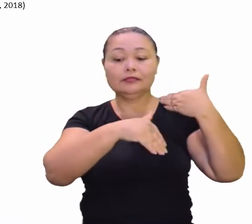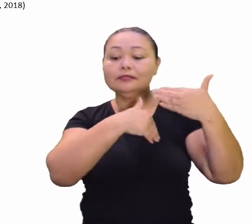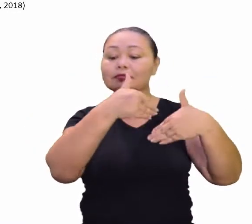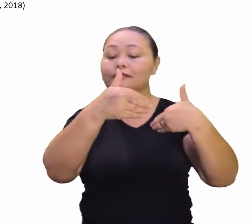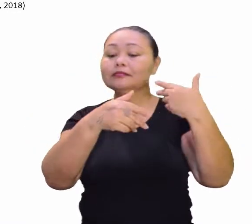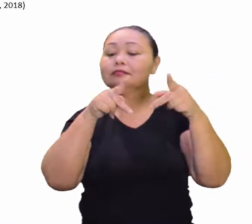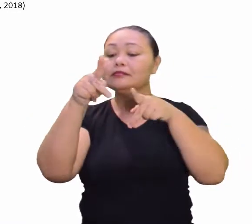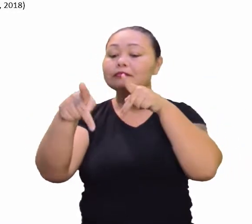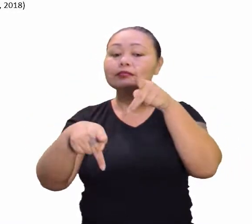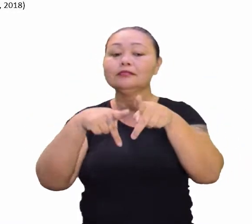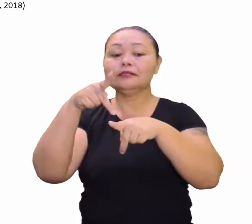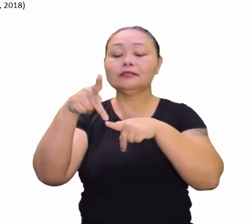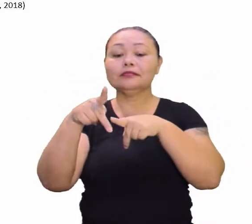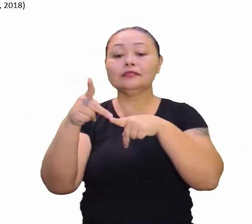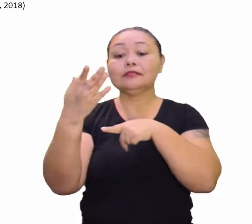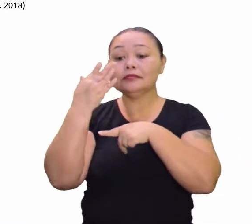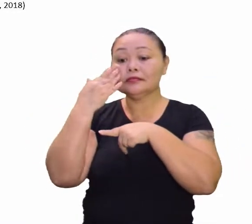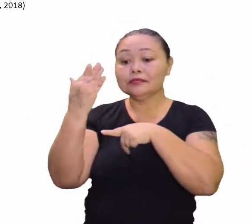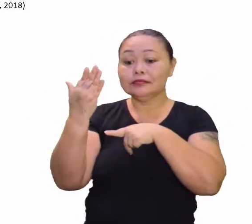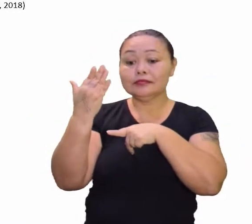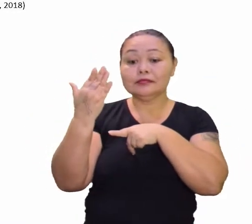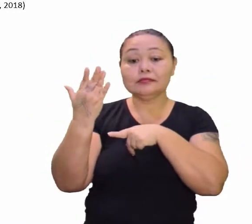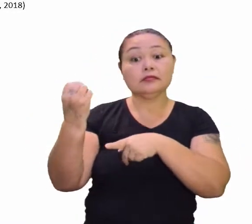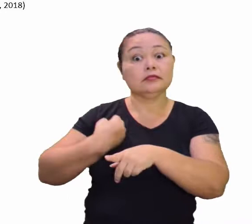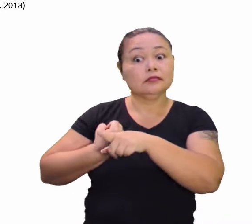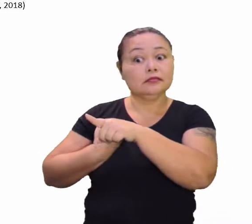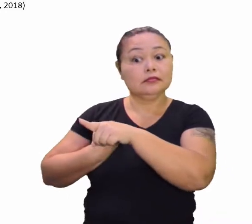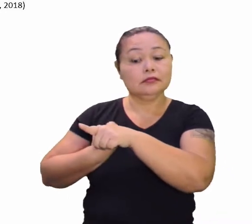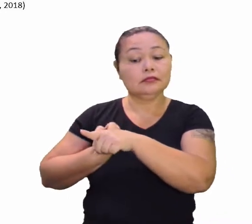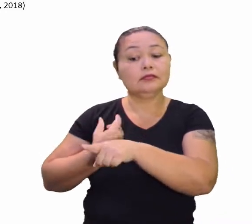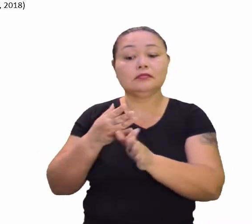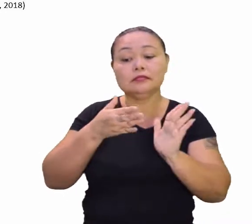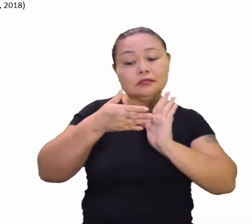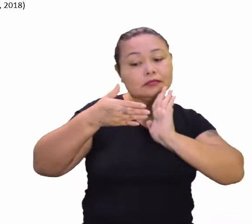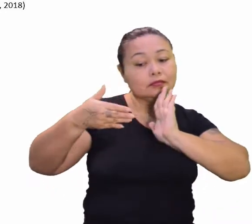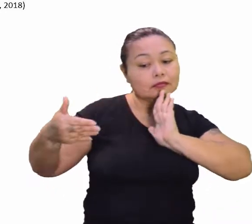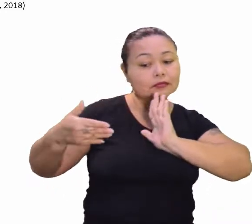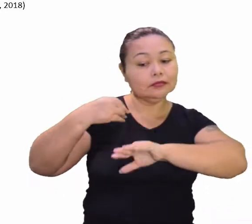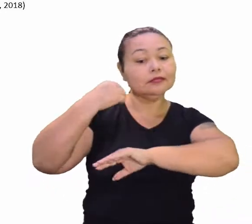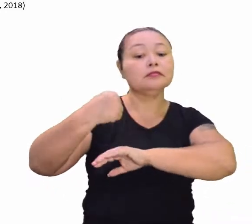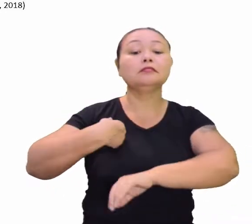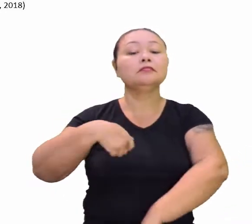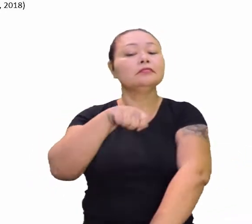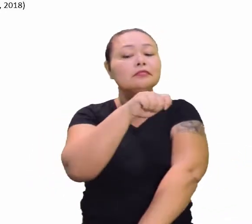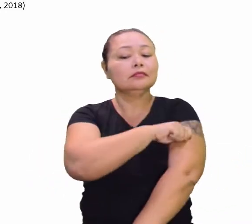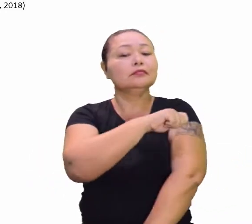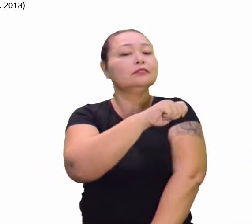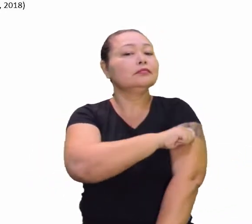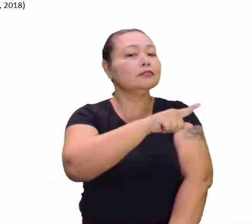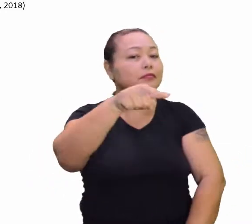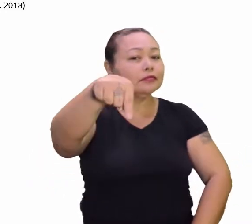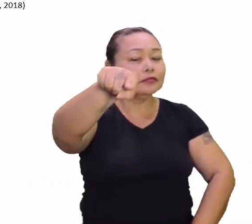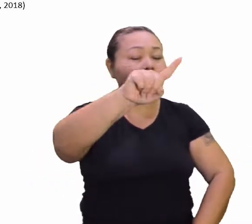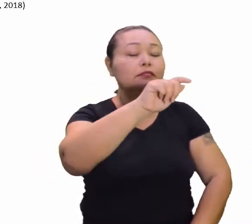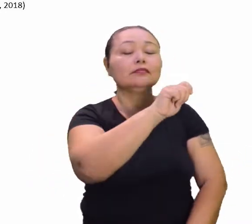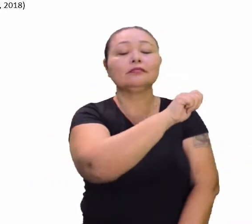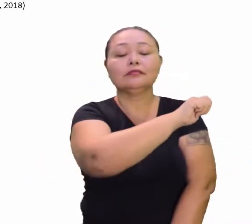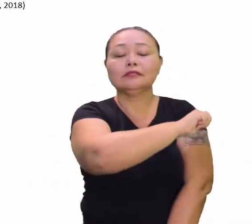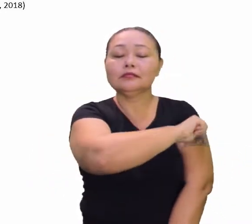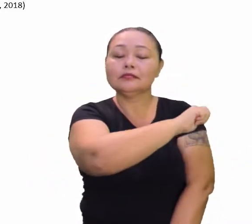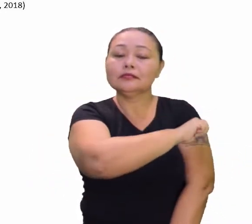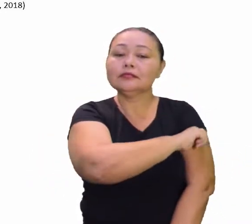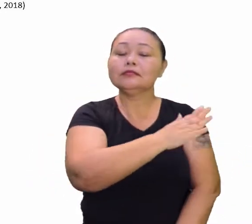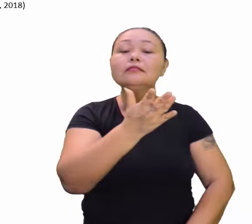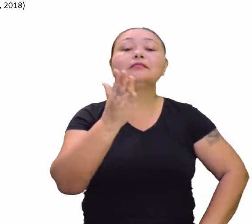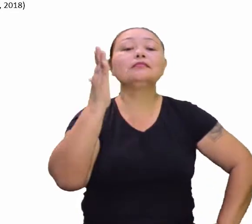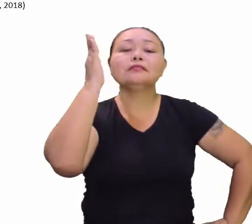da população, só de falar desses números e o período, o aluno já tem uma bagagem, né, professor Jorge,